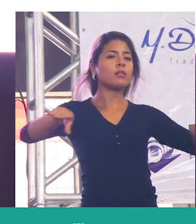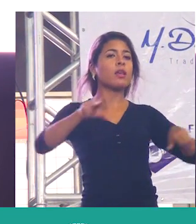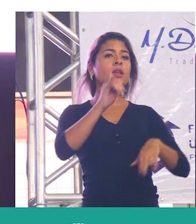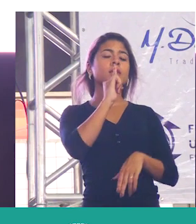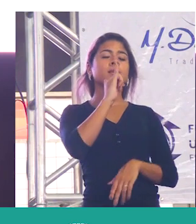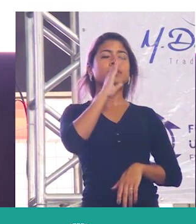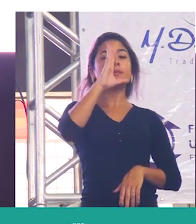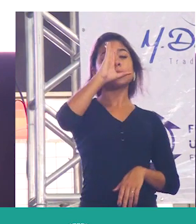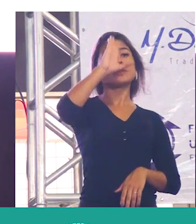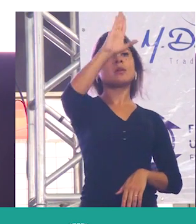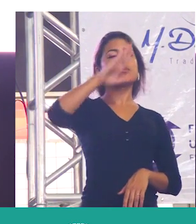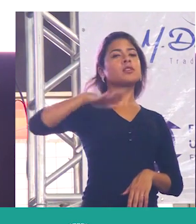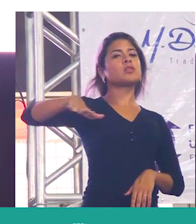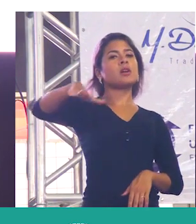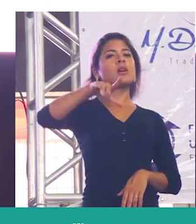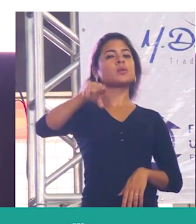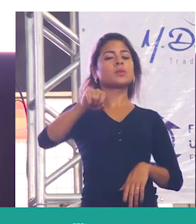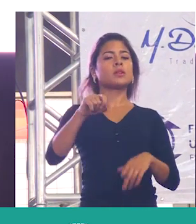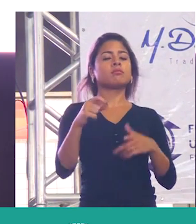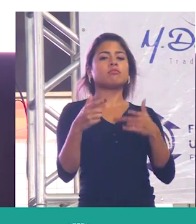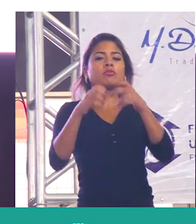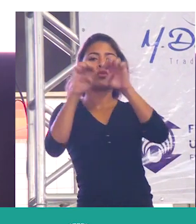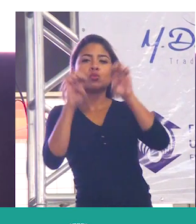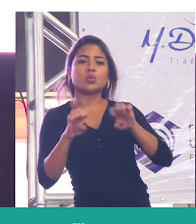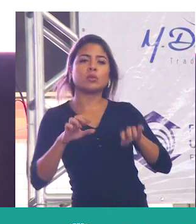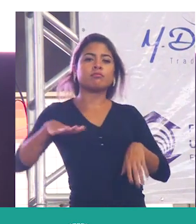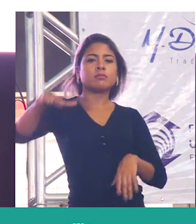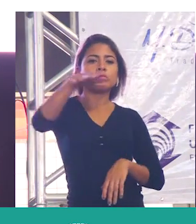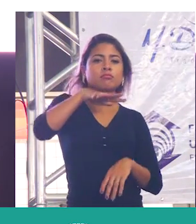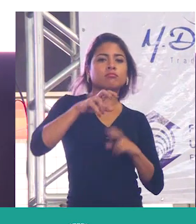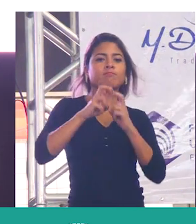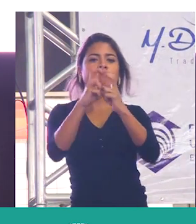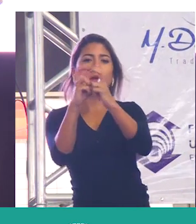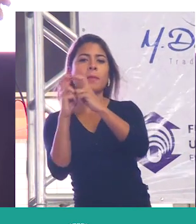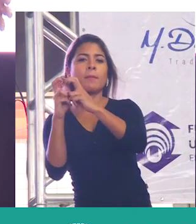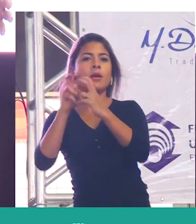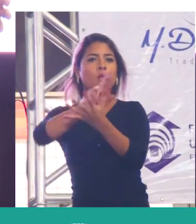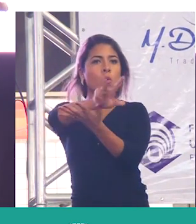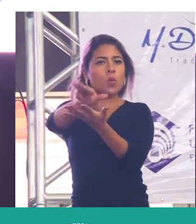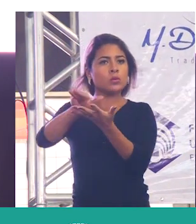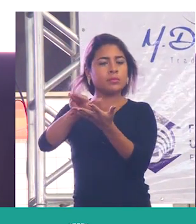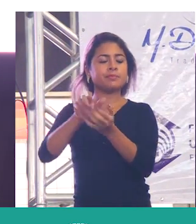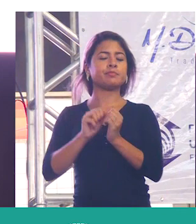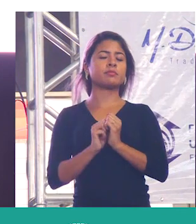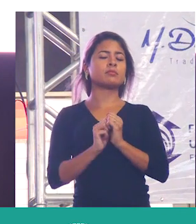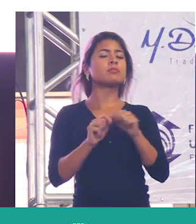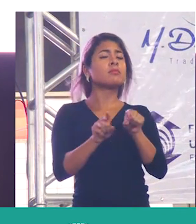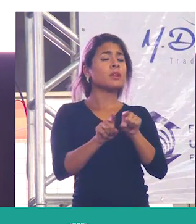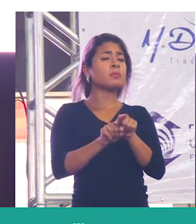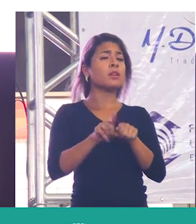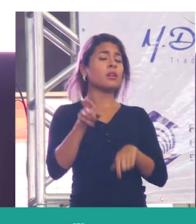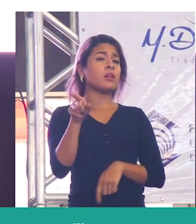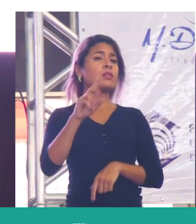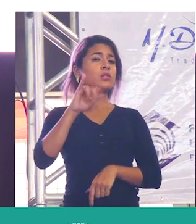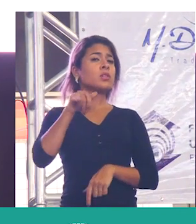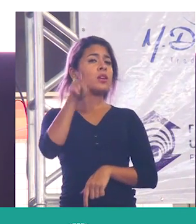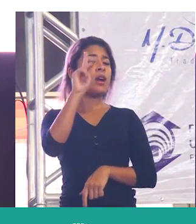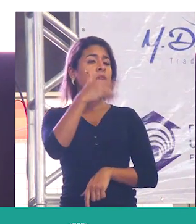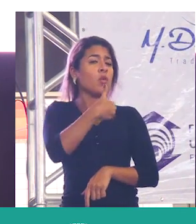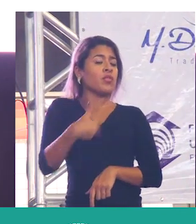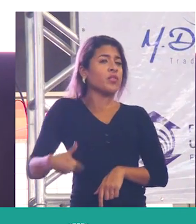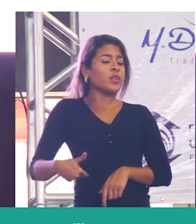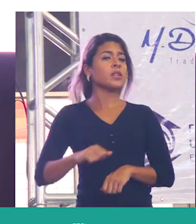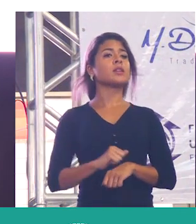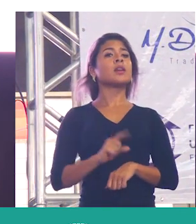na parte da infraestrutura. A propósito, pessoal, ele é um governante que atrai muito